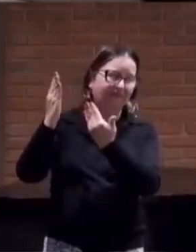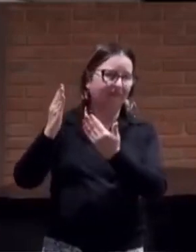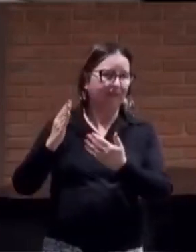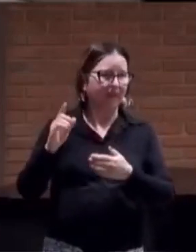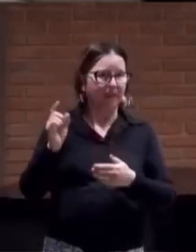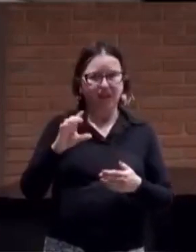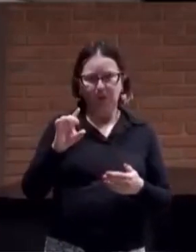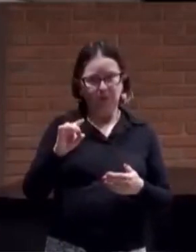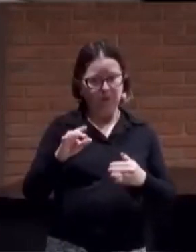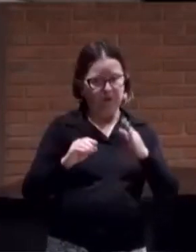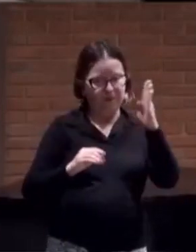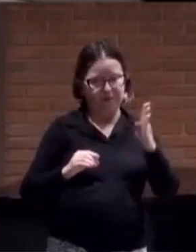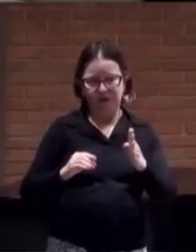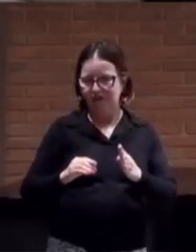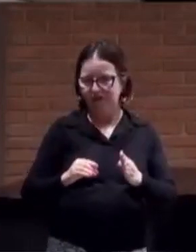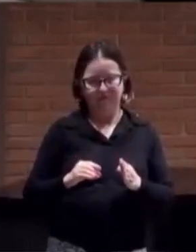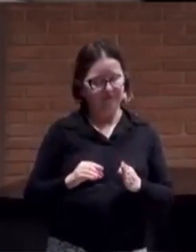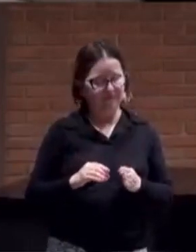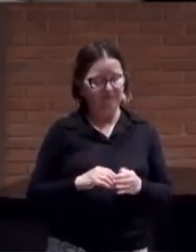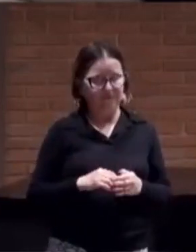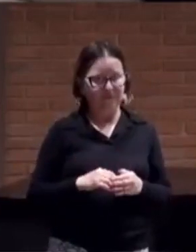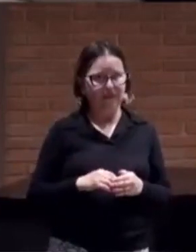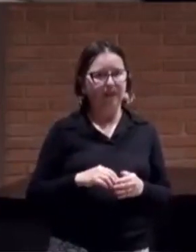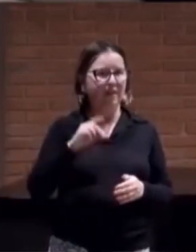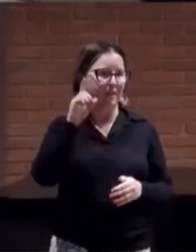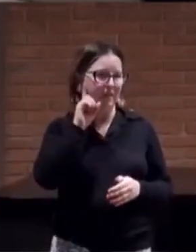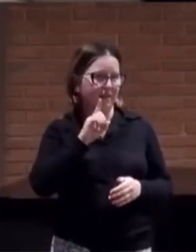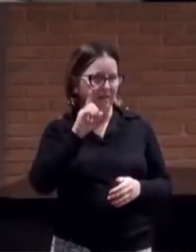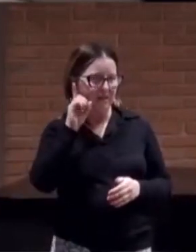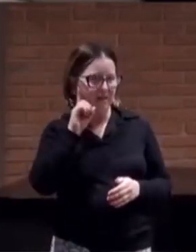Brasil isso, não. Está nos Estados Unidos.